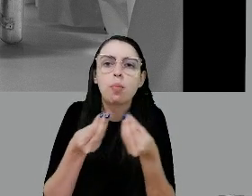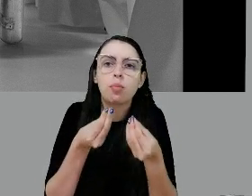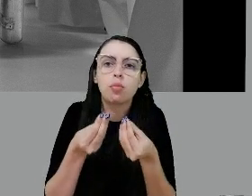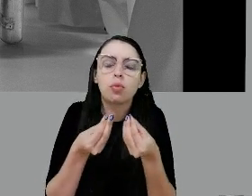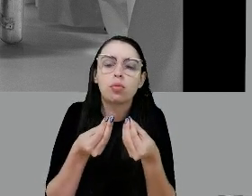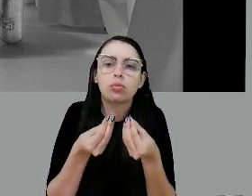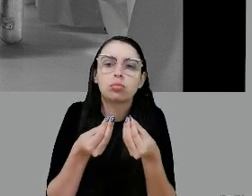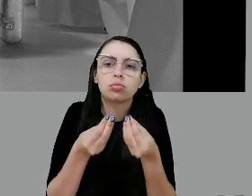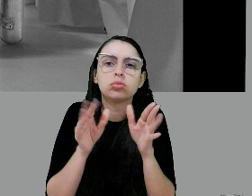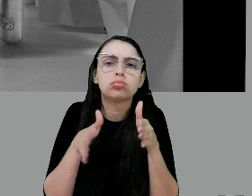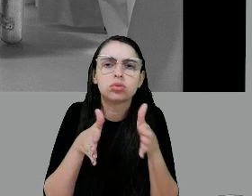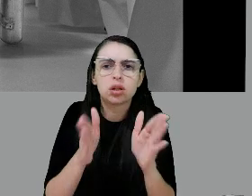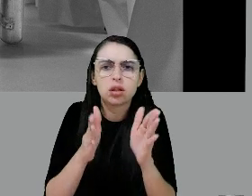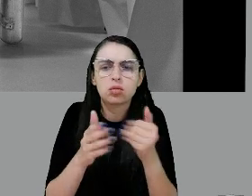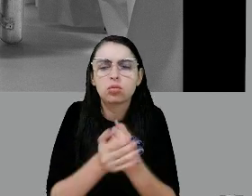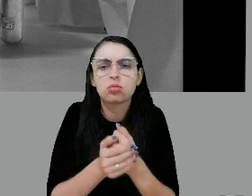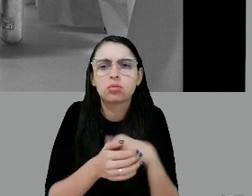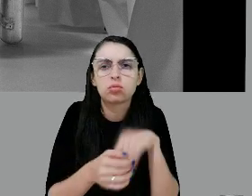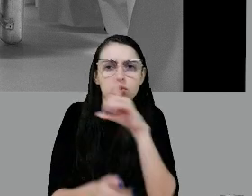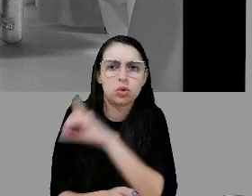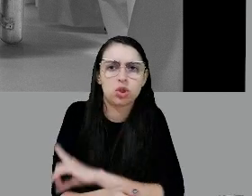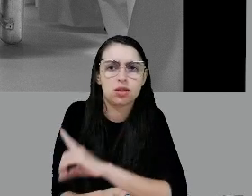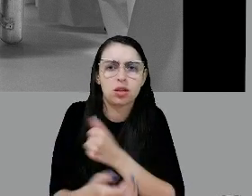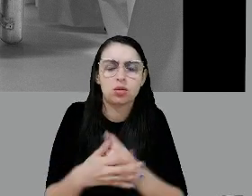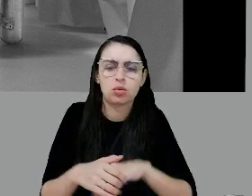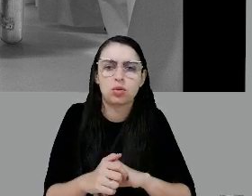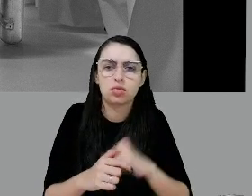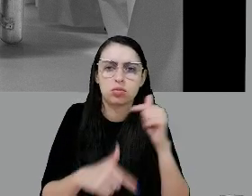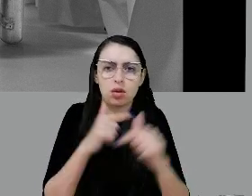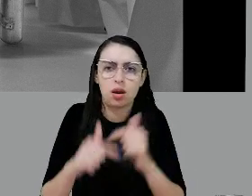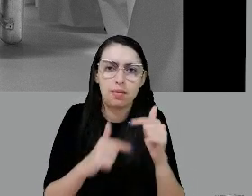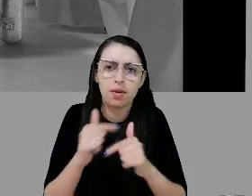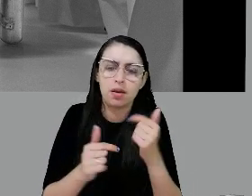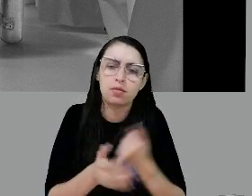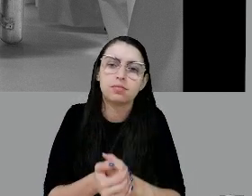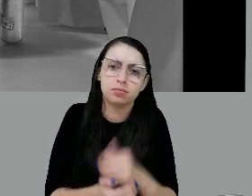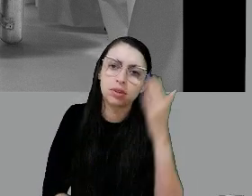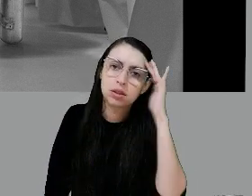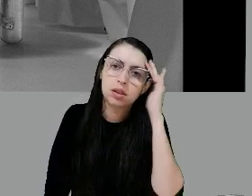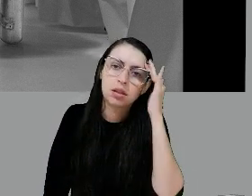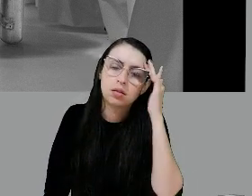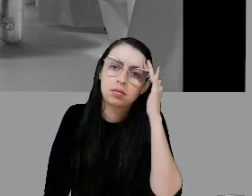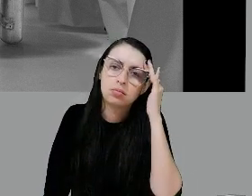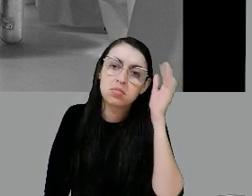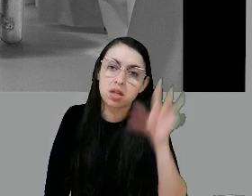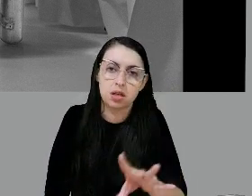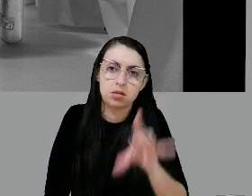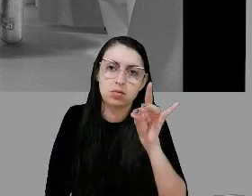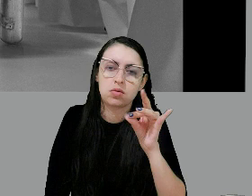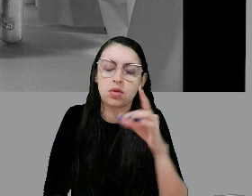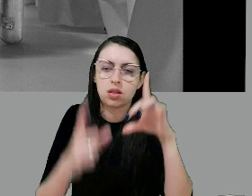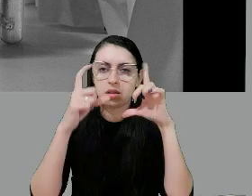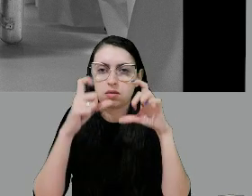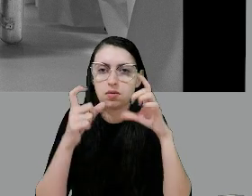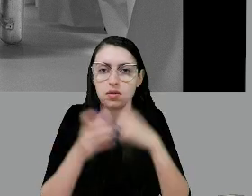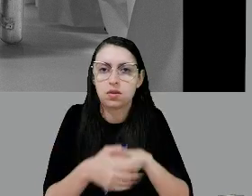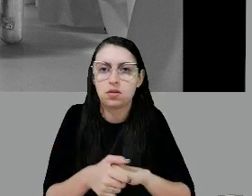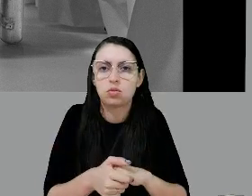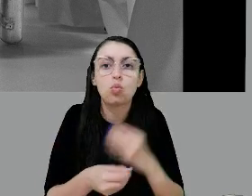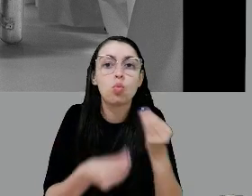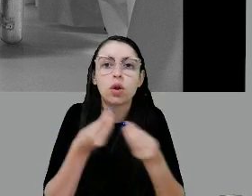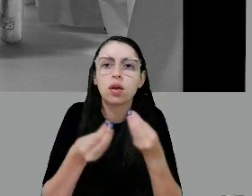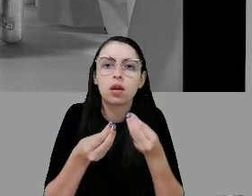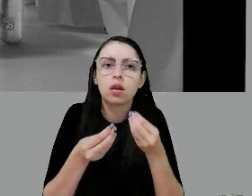qual seria a direção e os vetores do trabalho, entendeu? Quais seriam as escolhas da